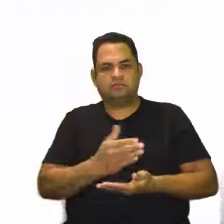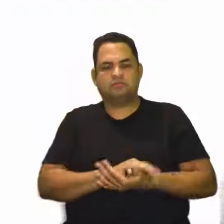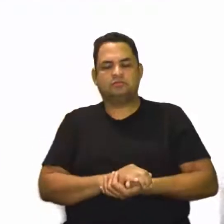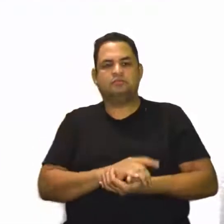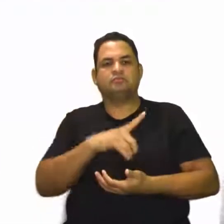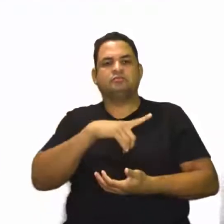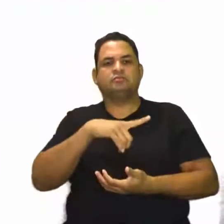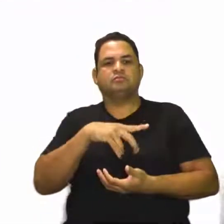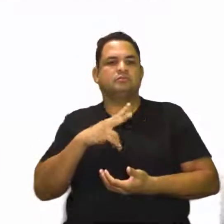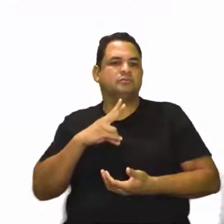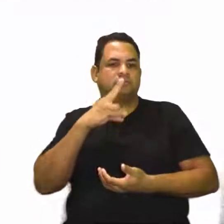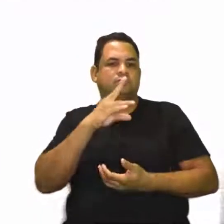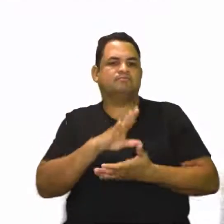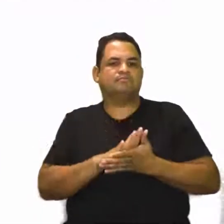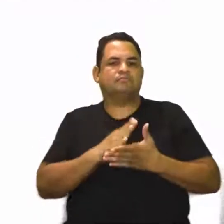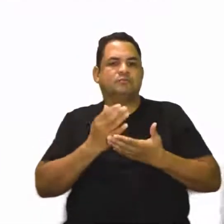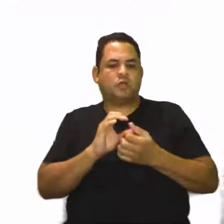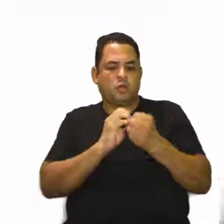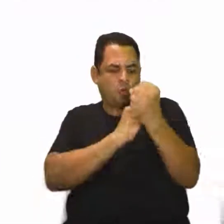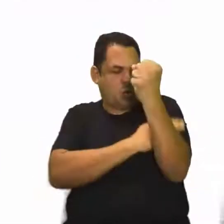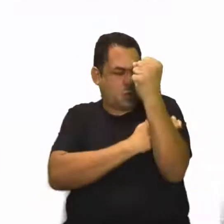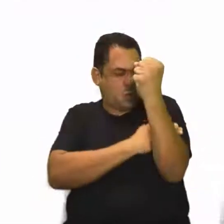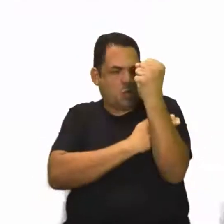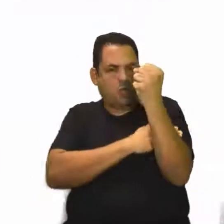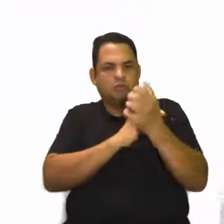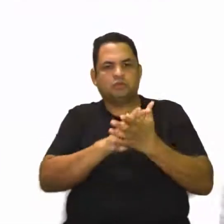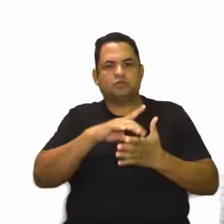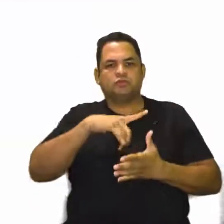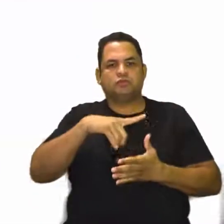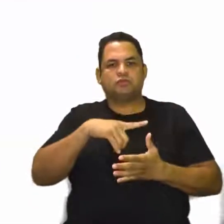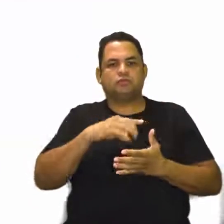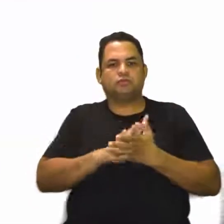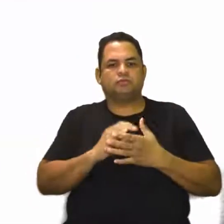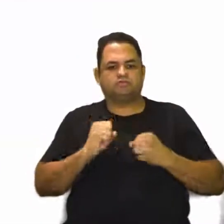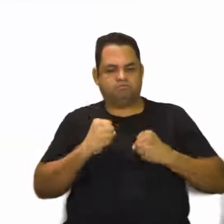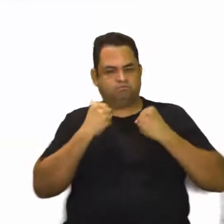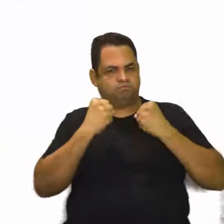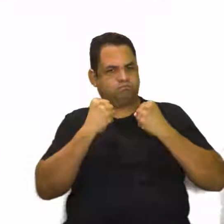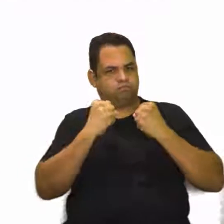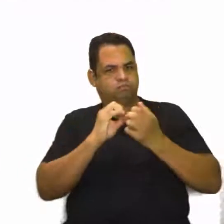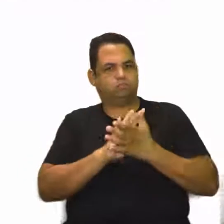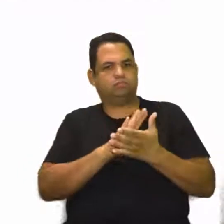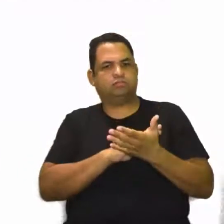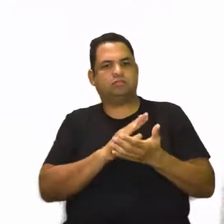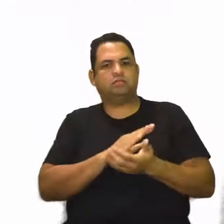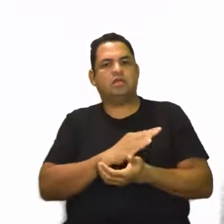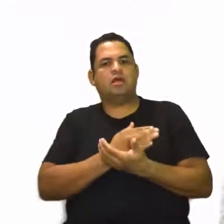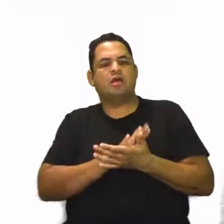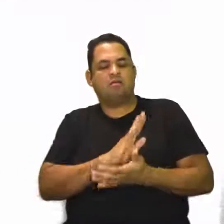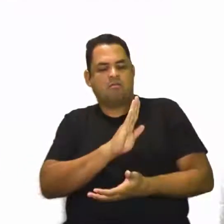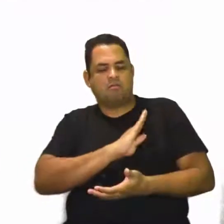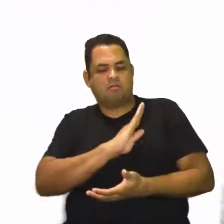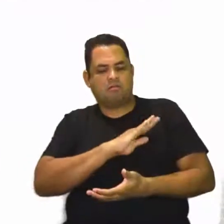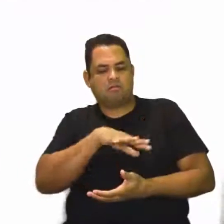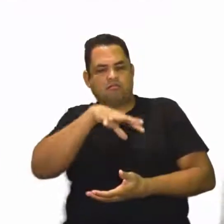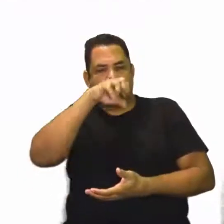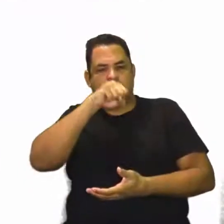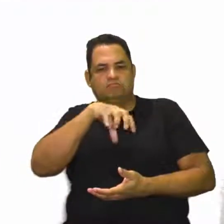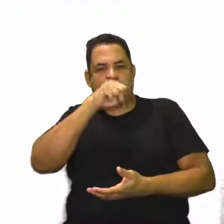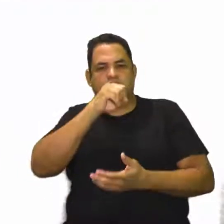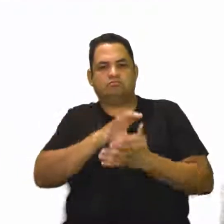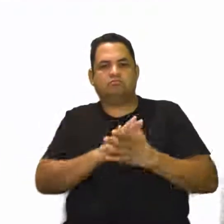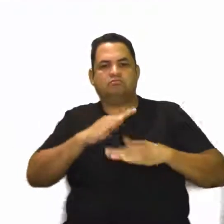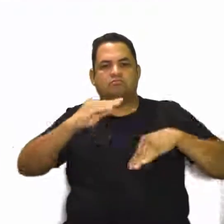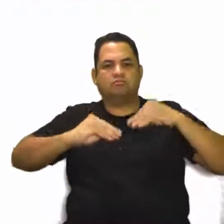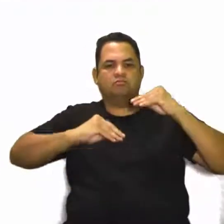Iris? Nós temos a força e a resistência muscular, tem só a resistência muscular, tem a resistência cardiorrespiratória,